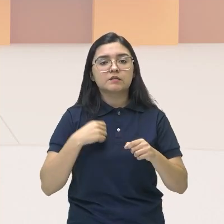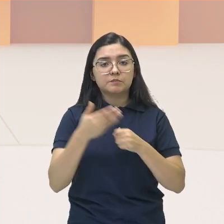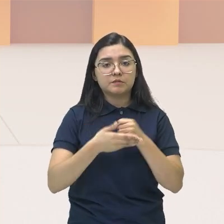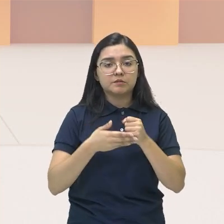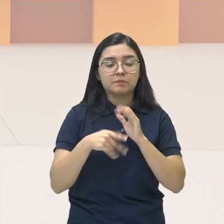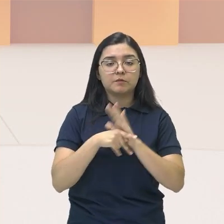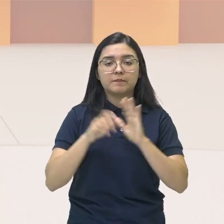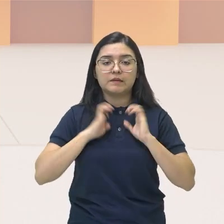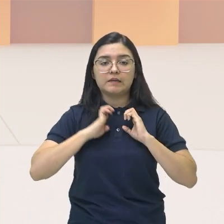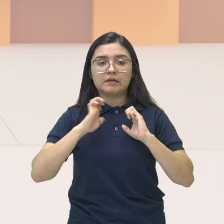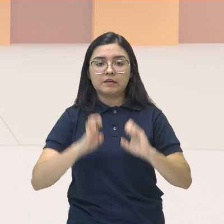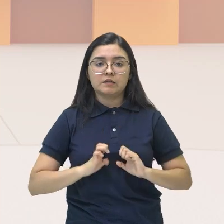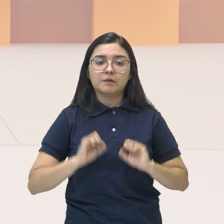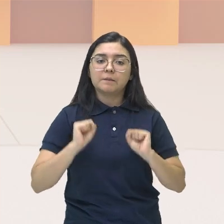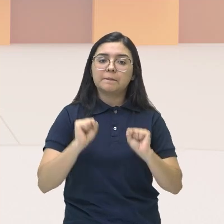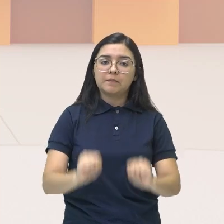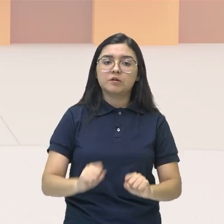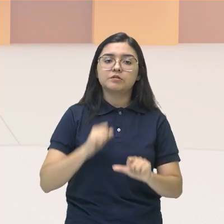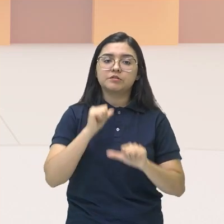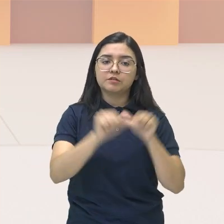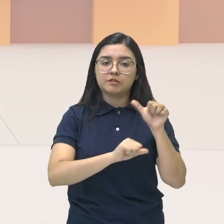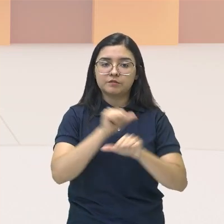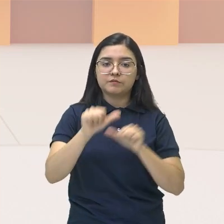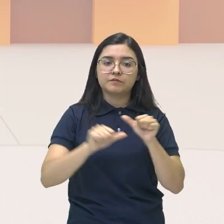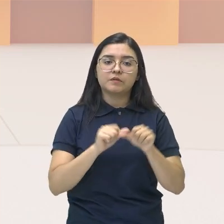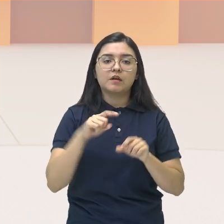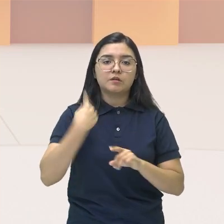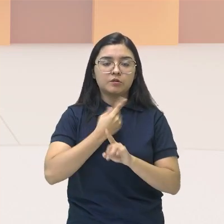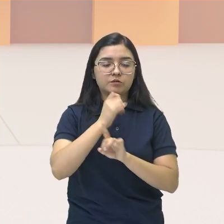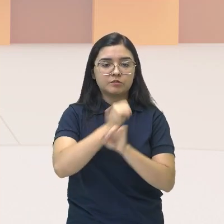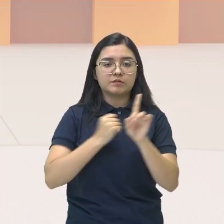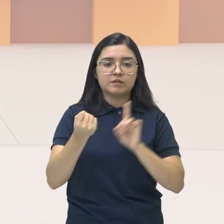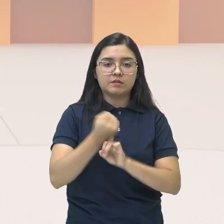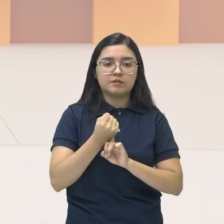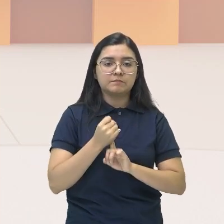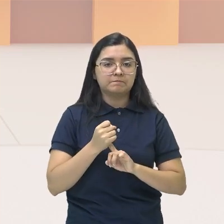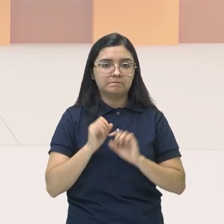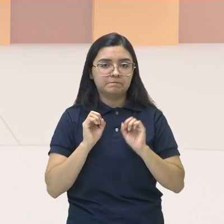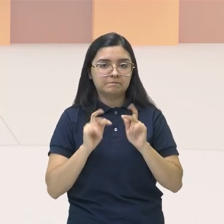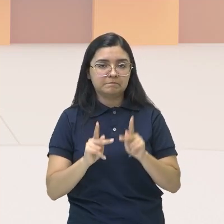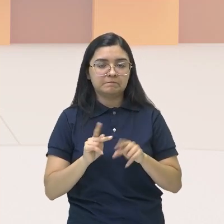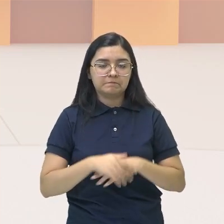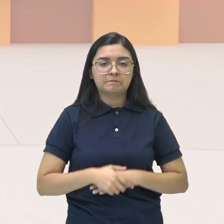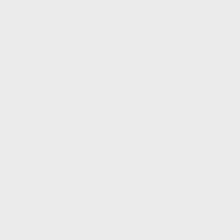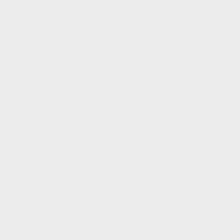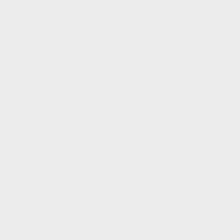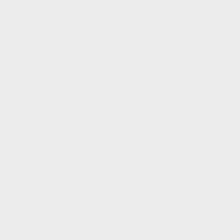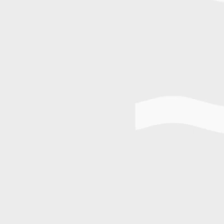princípios éticos que podem transformar a nossa sociedade. Valeu, pessoal!